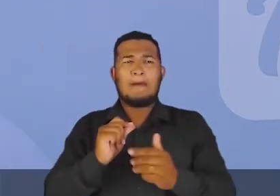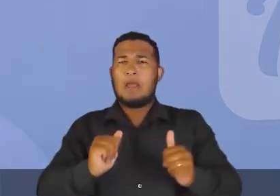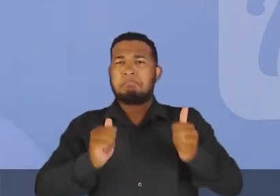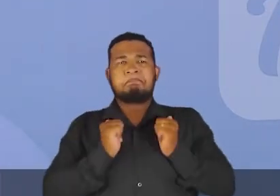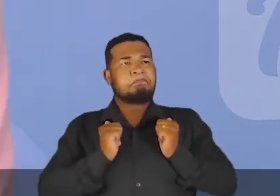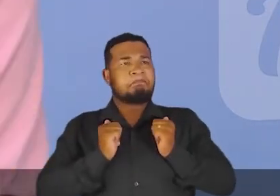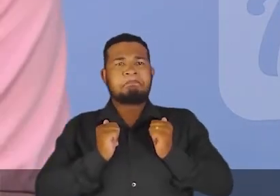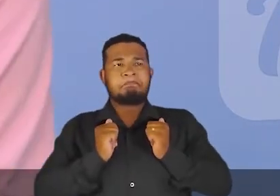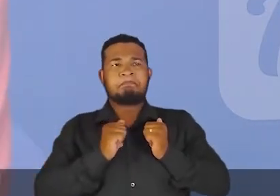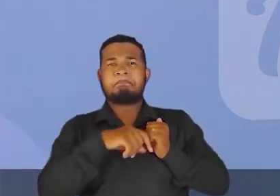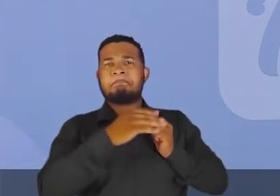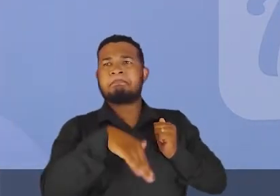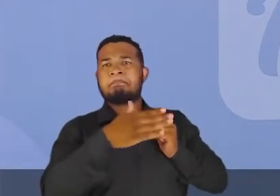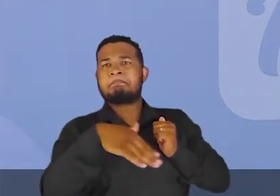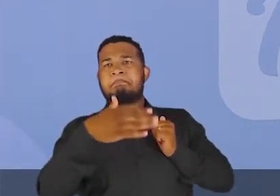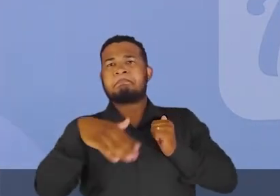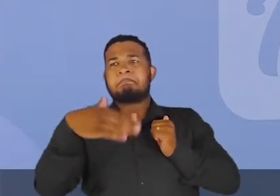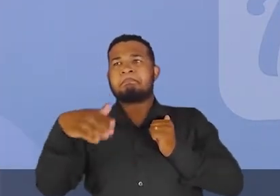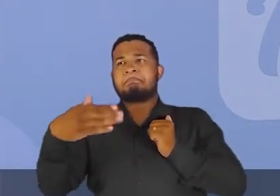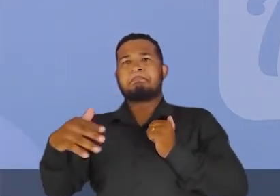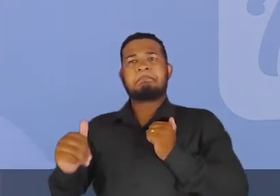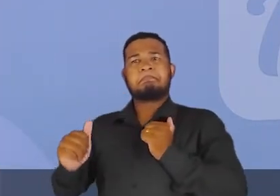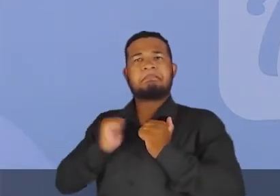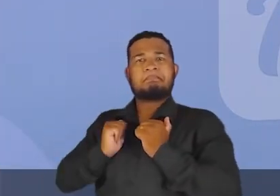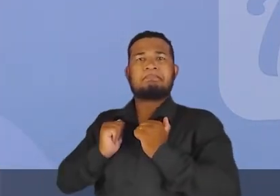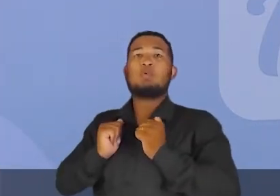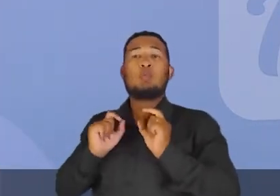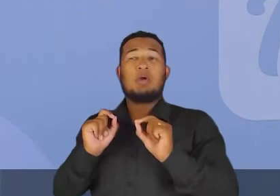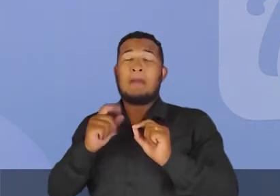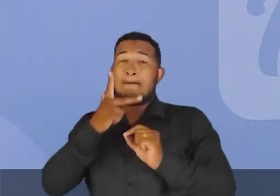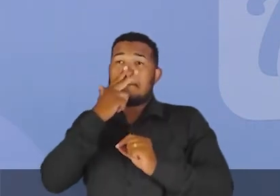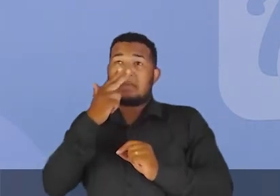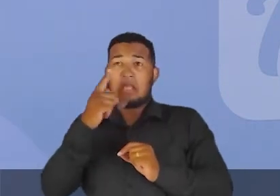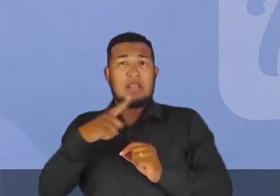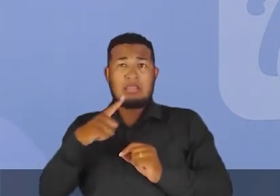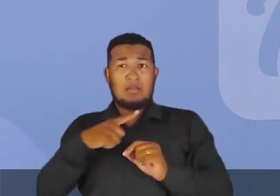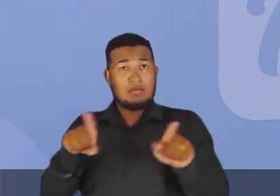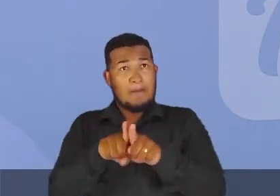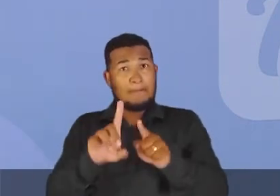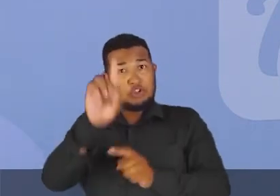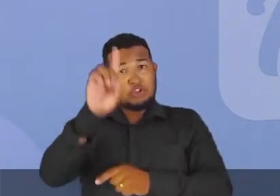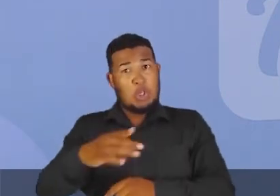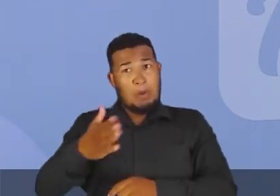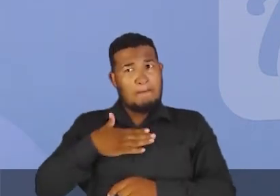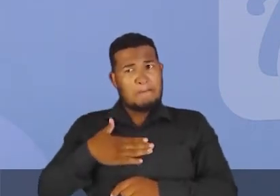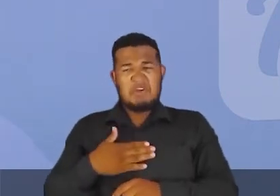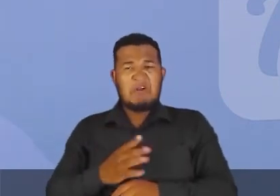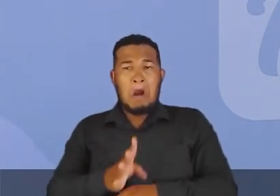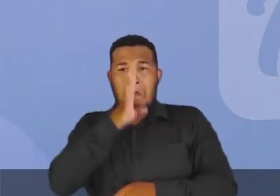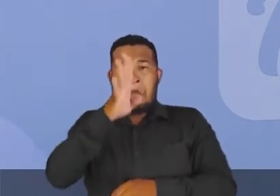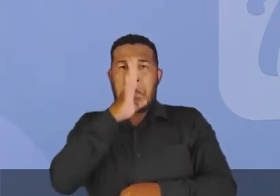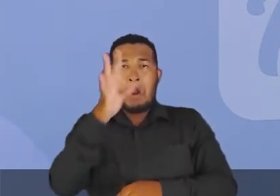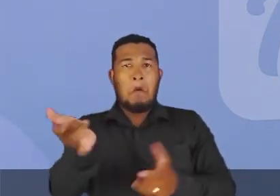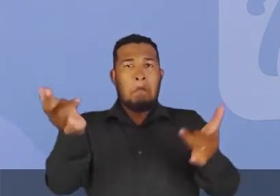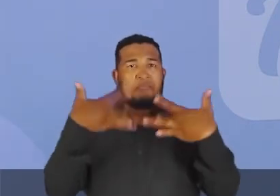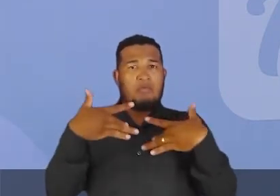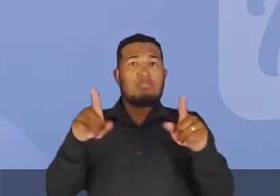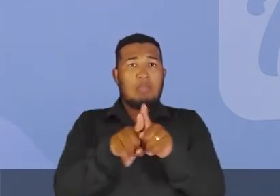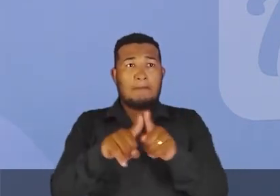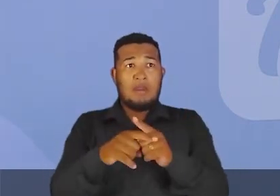tanto que eles vão violar os nossos direitos e a gente vai falar o